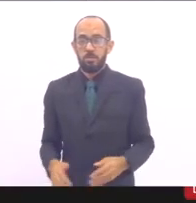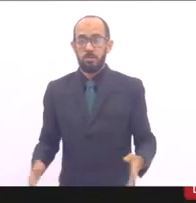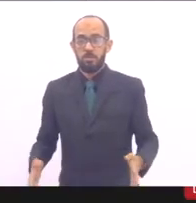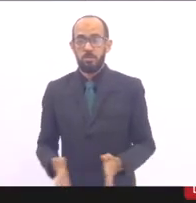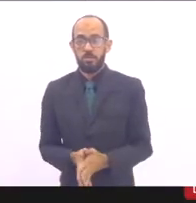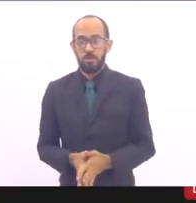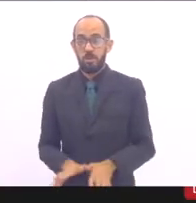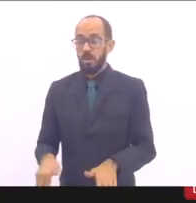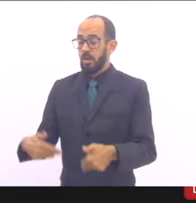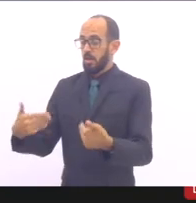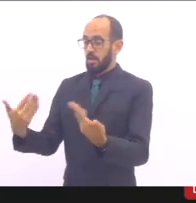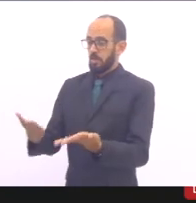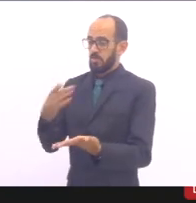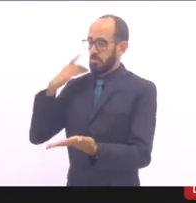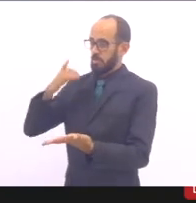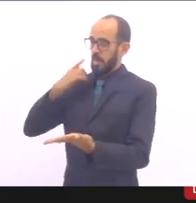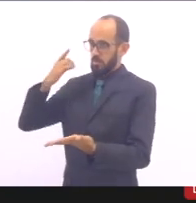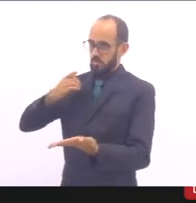Deputado,